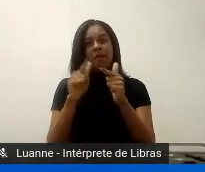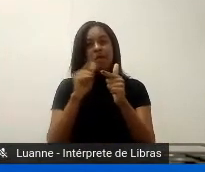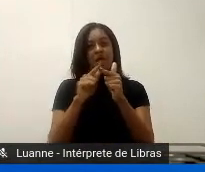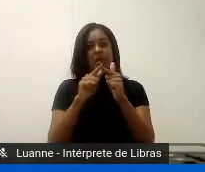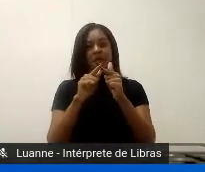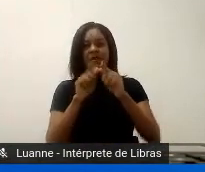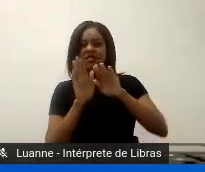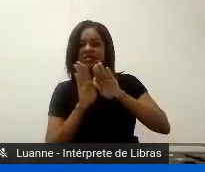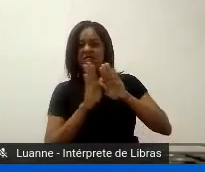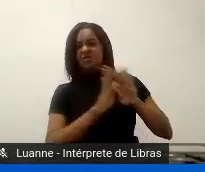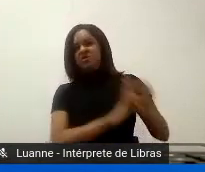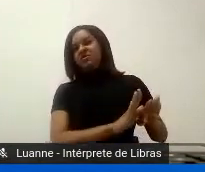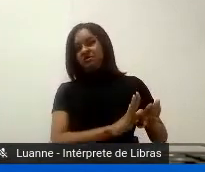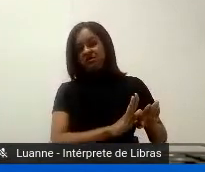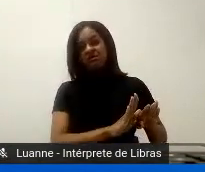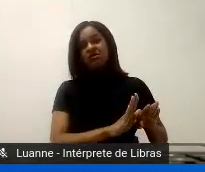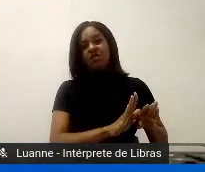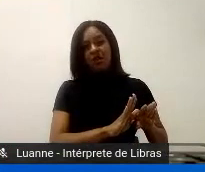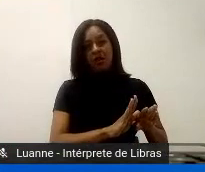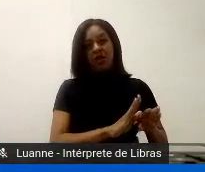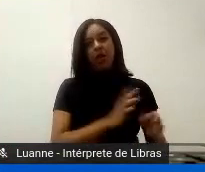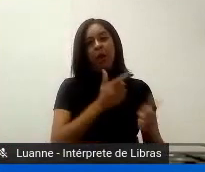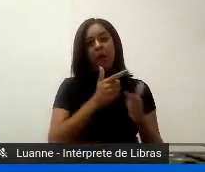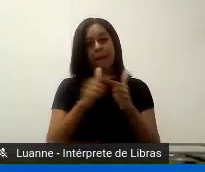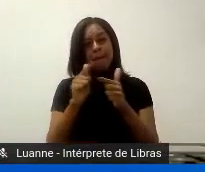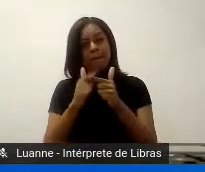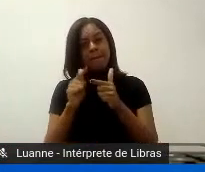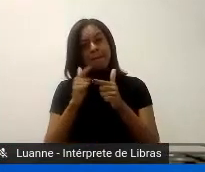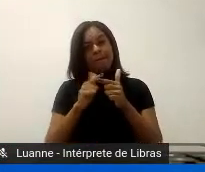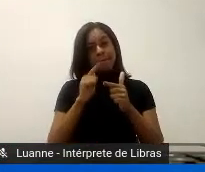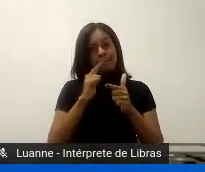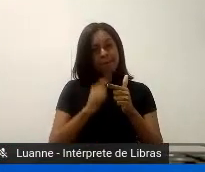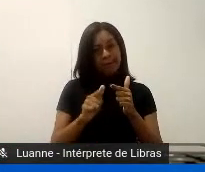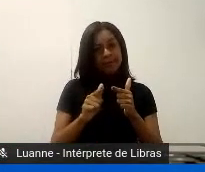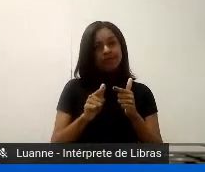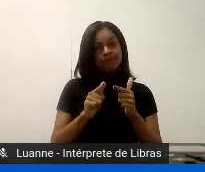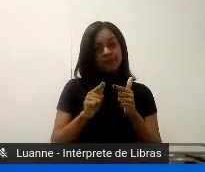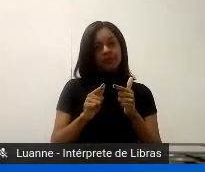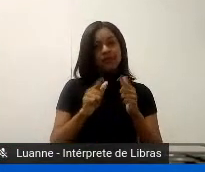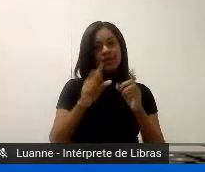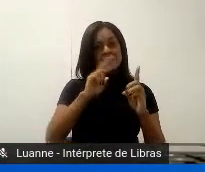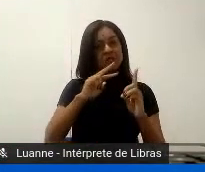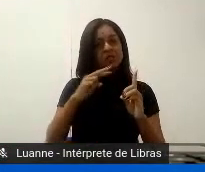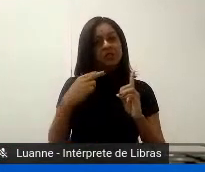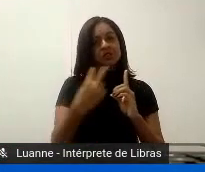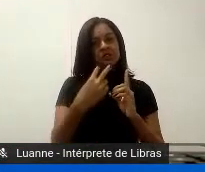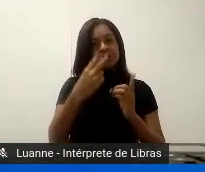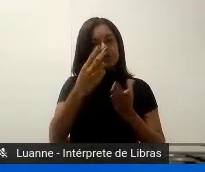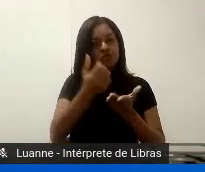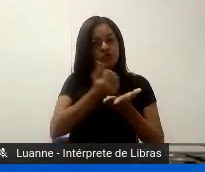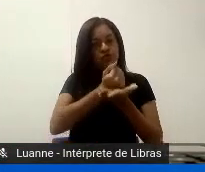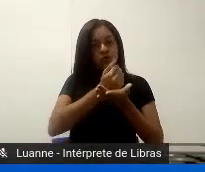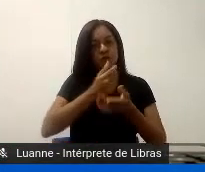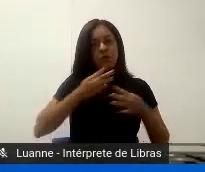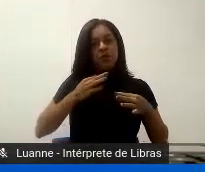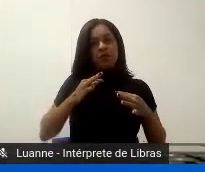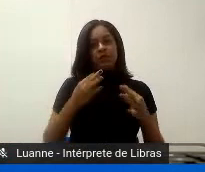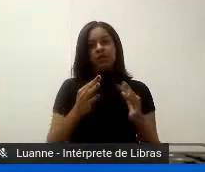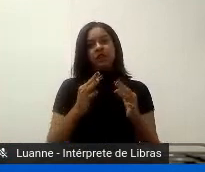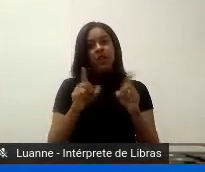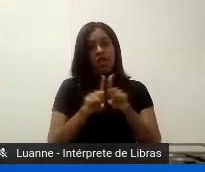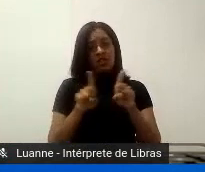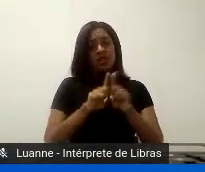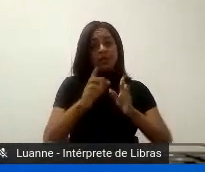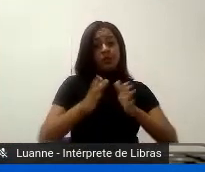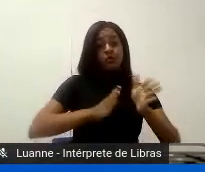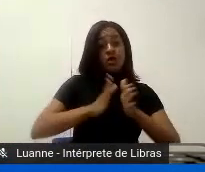de até exclusão na Perspectiva tanto né do domínio da tecnologia como também do acesso à tecnologia